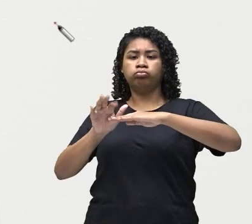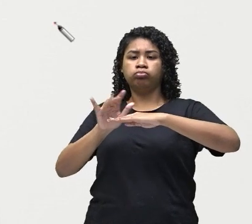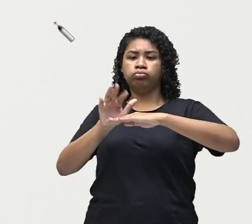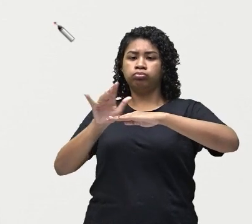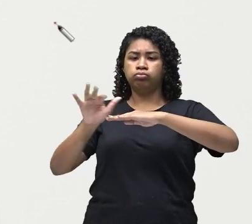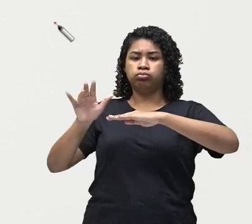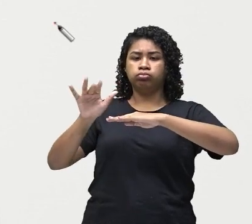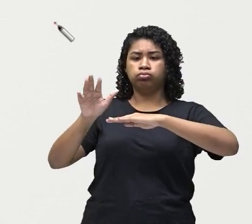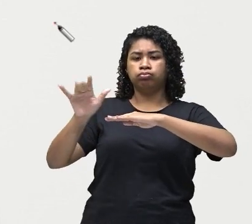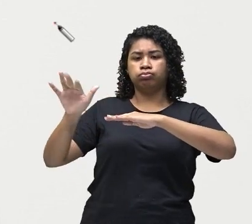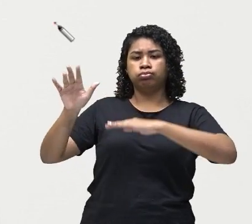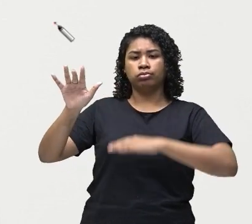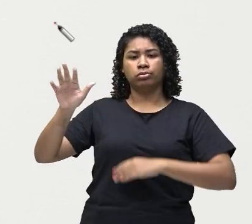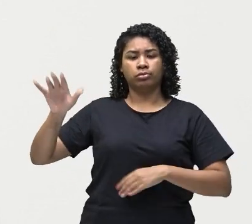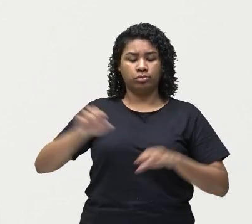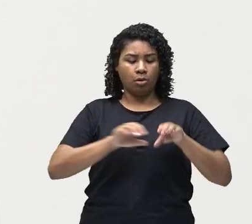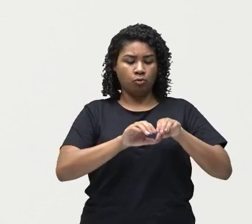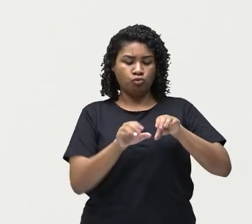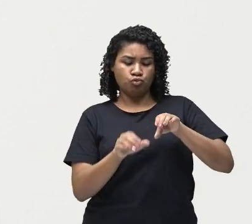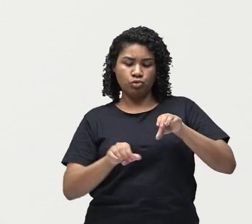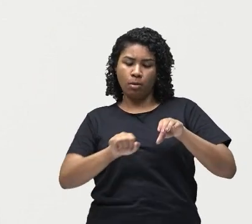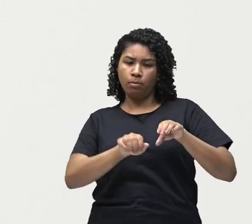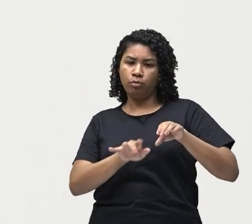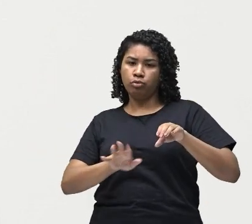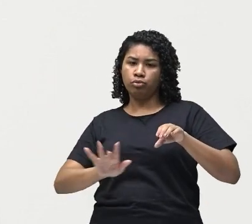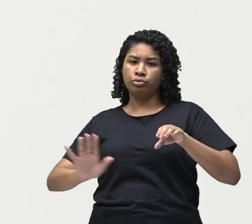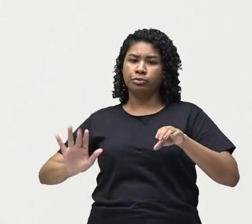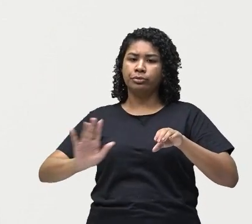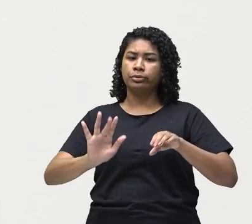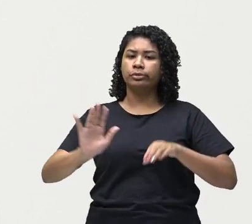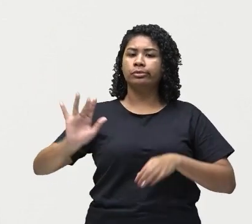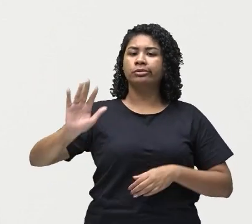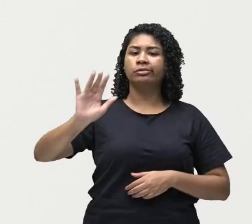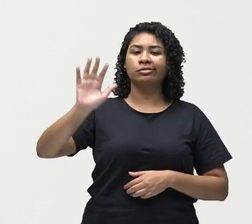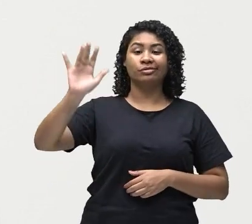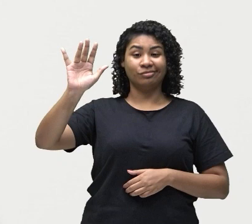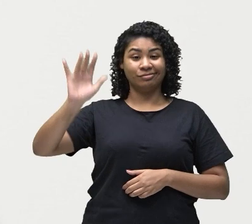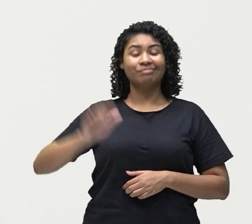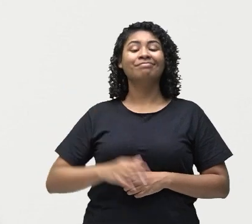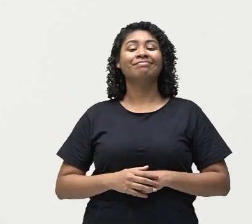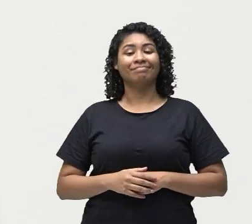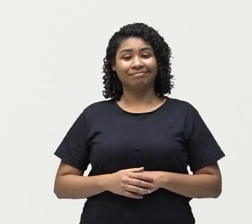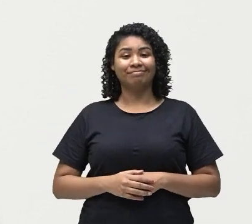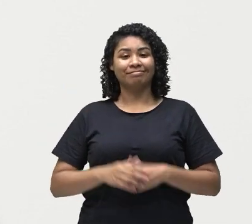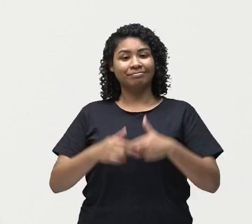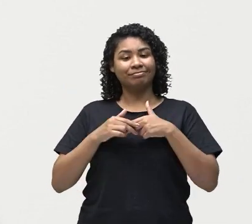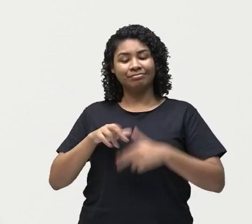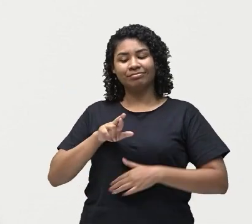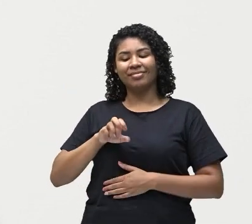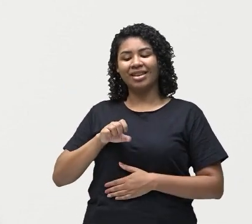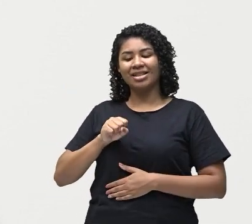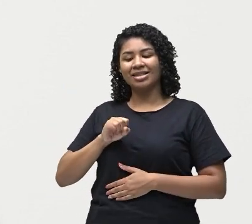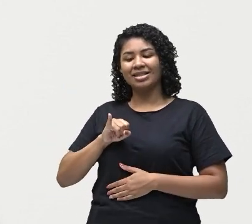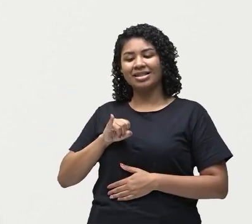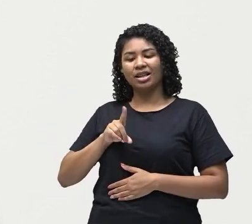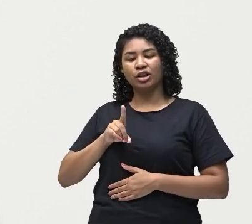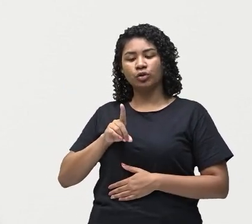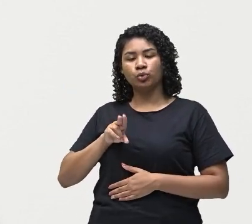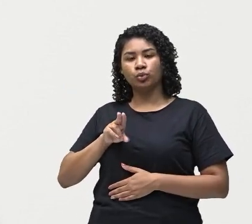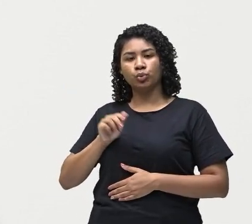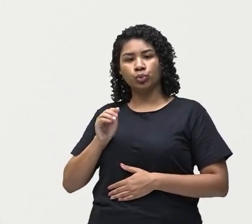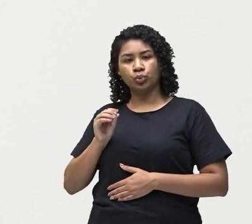a mistura de ar e combustível já foi queimada mas ficar alguns resíduos dessa combustão